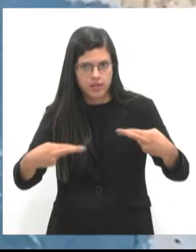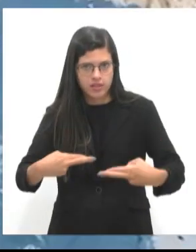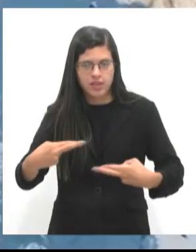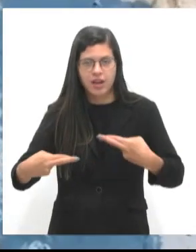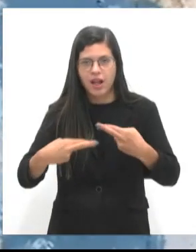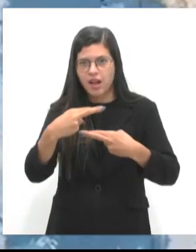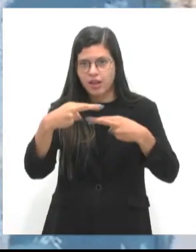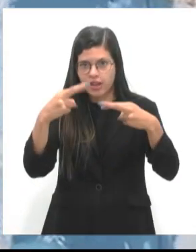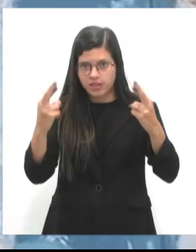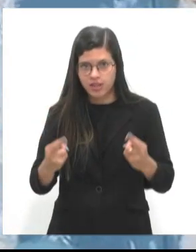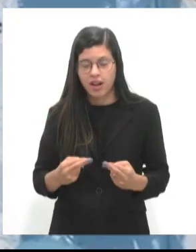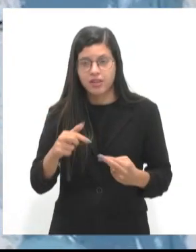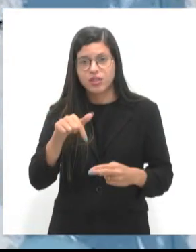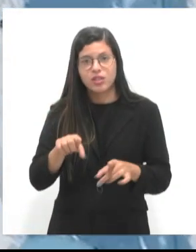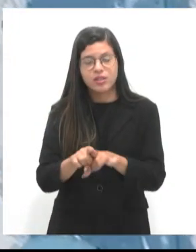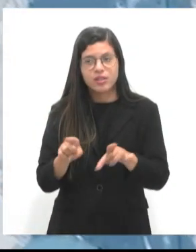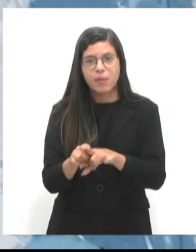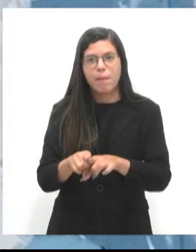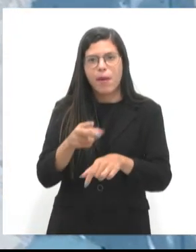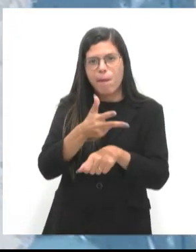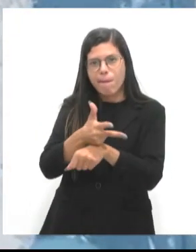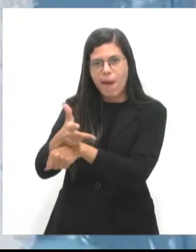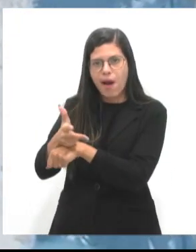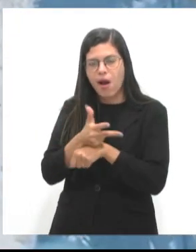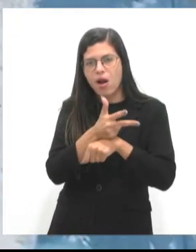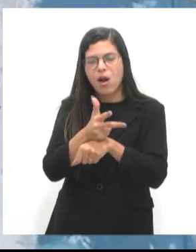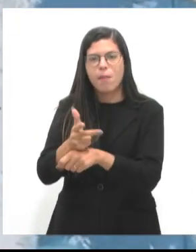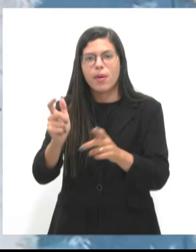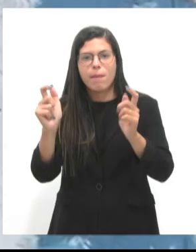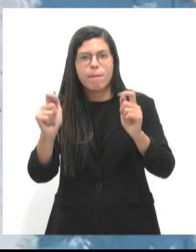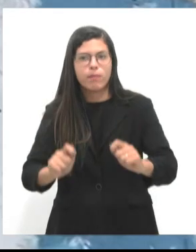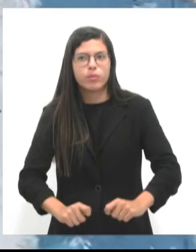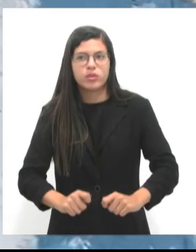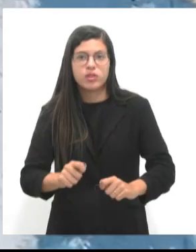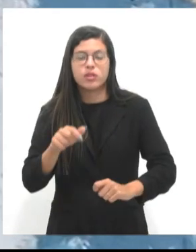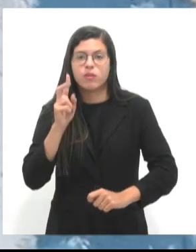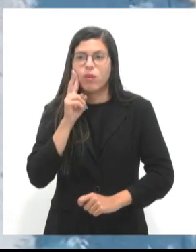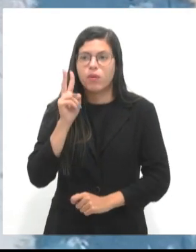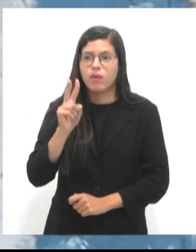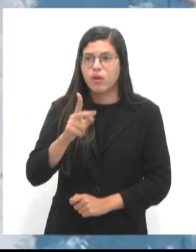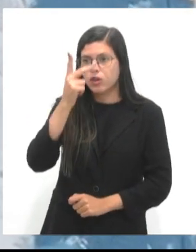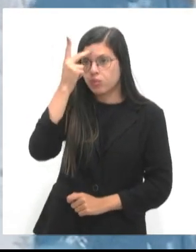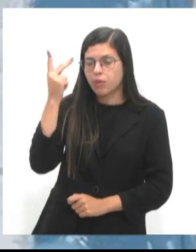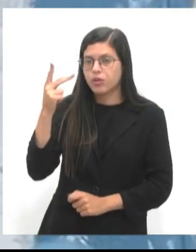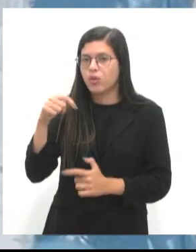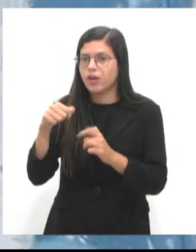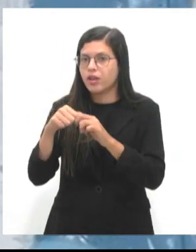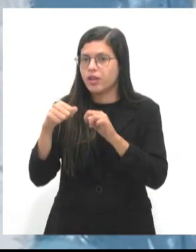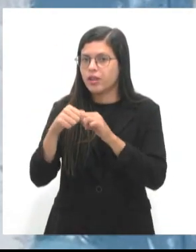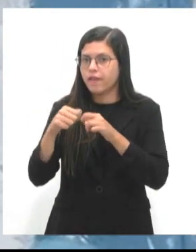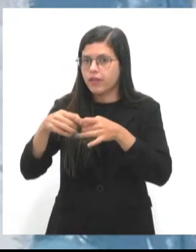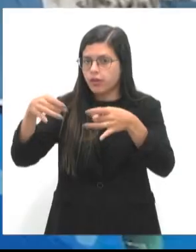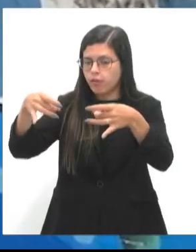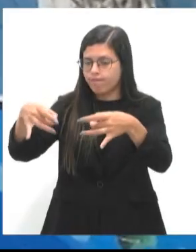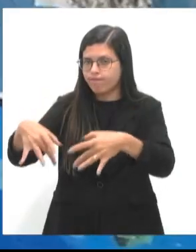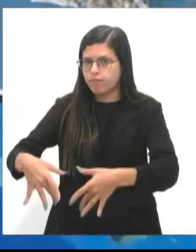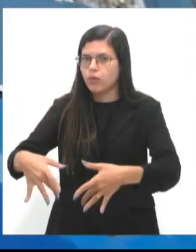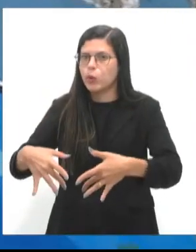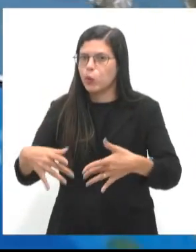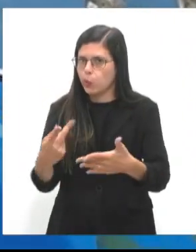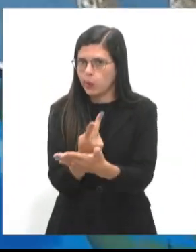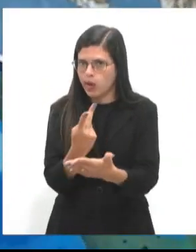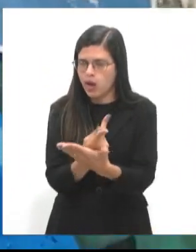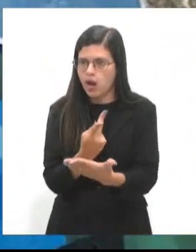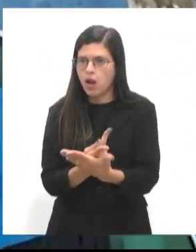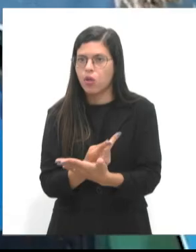câmera com sensor de movimento e microfone torna possível flagrar quem está fazendo o descarte incorreto do entulho. O próximo